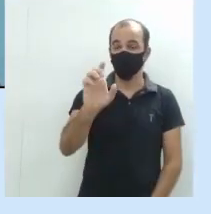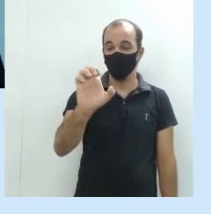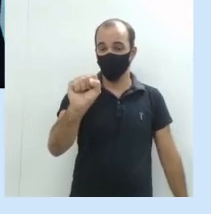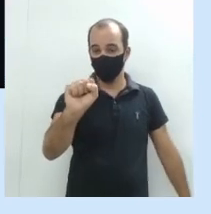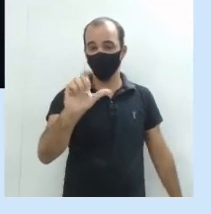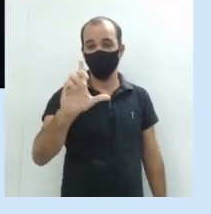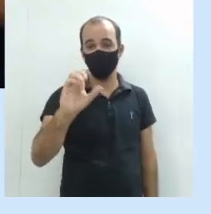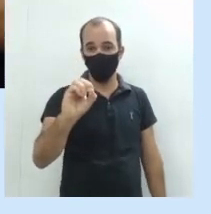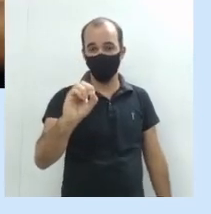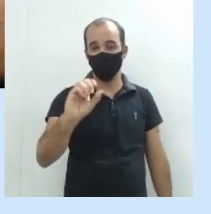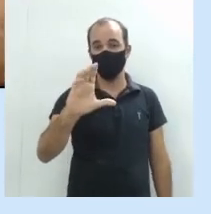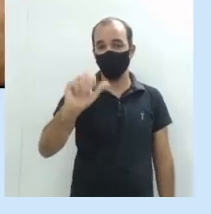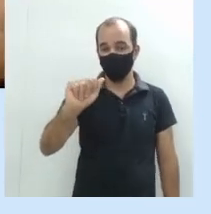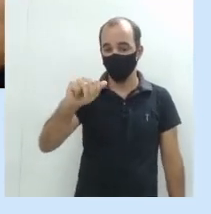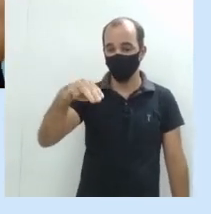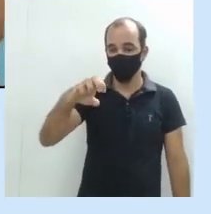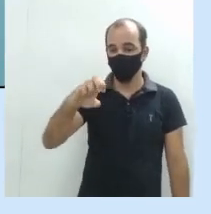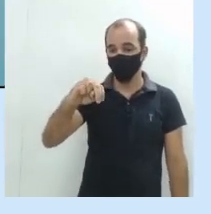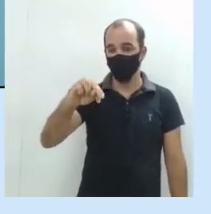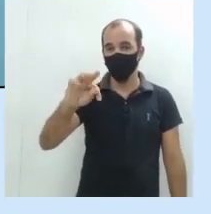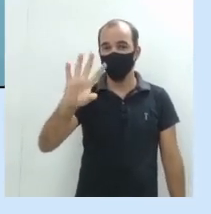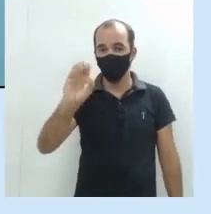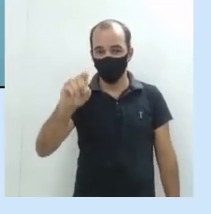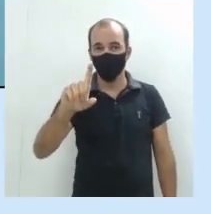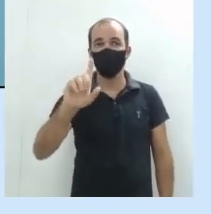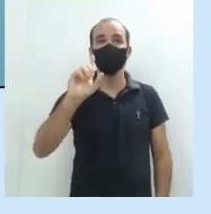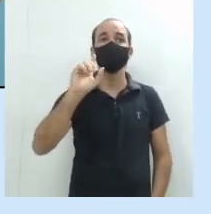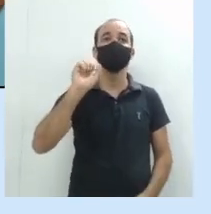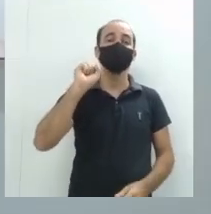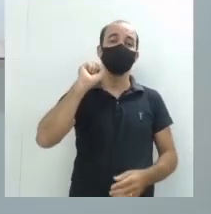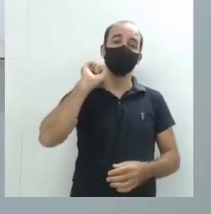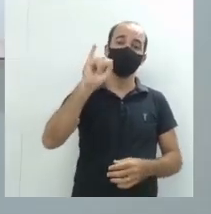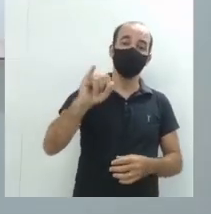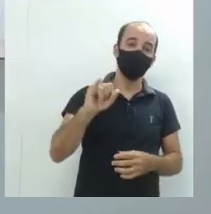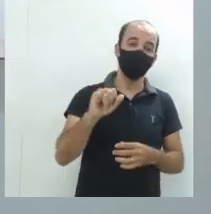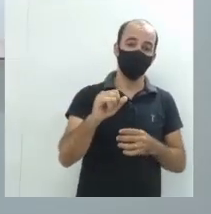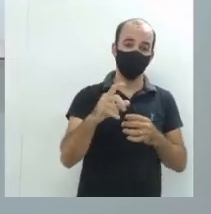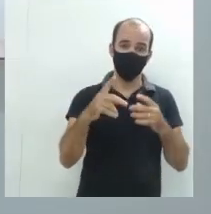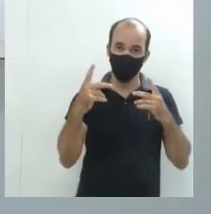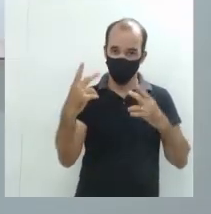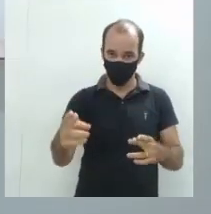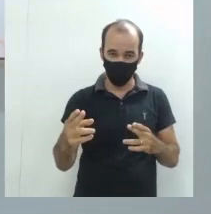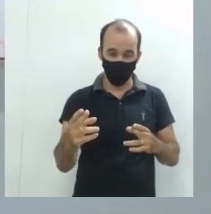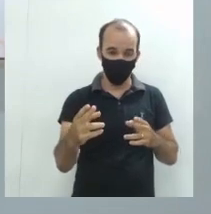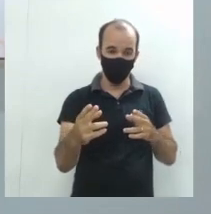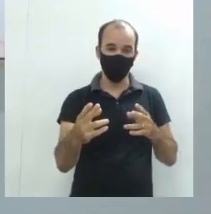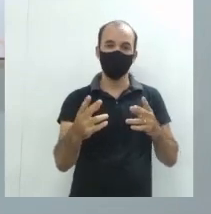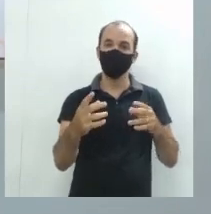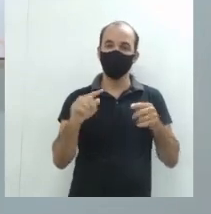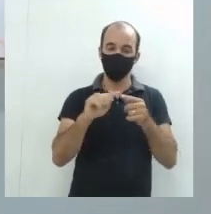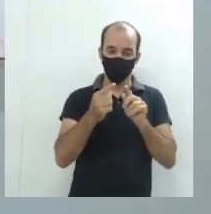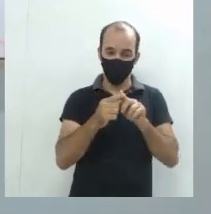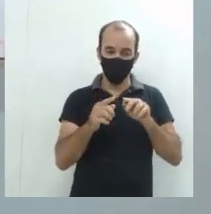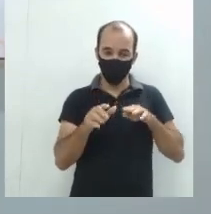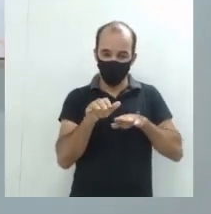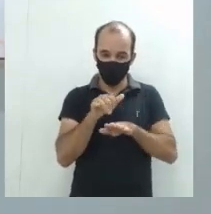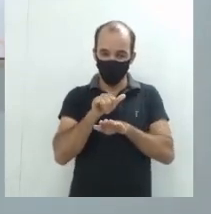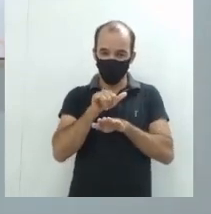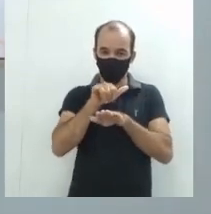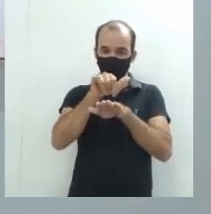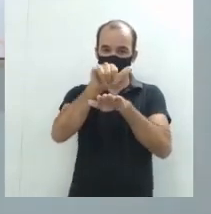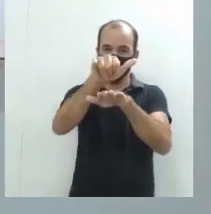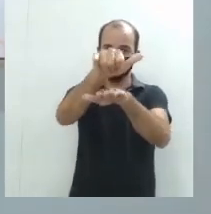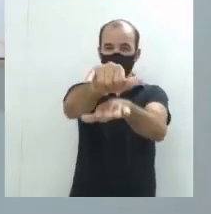valeu. O vetor deslocamento só é igual à variação escalar em espanhol